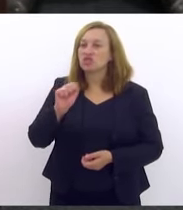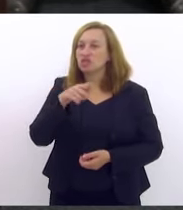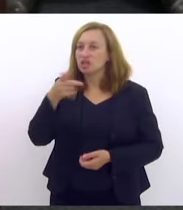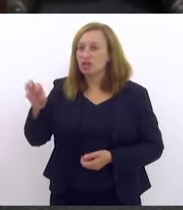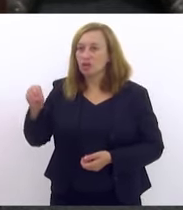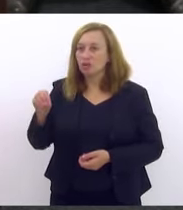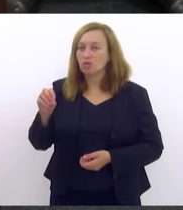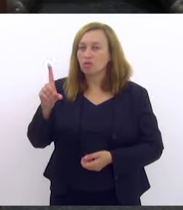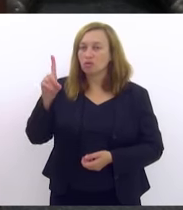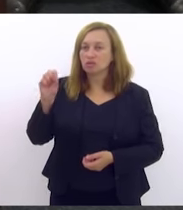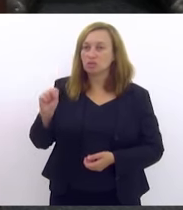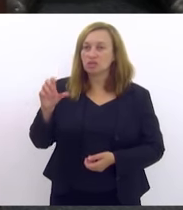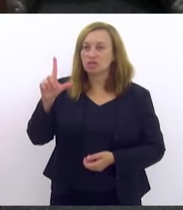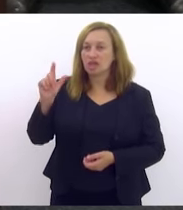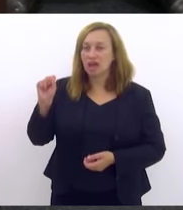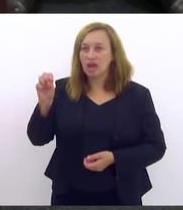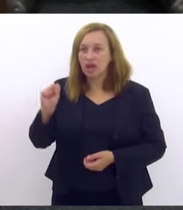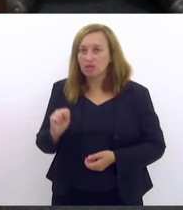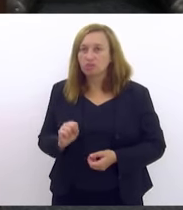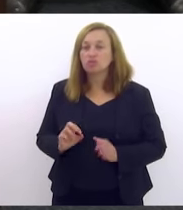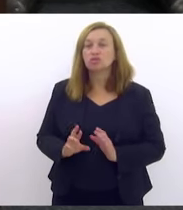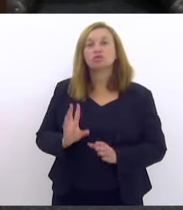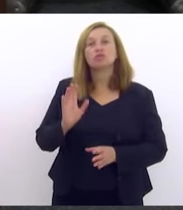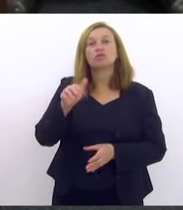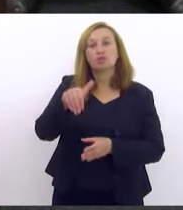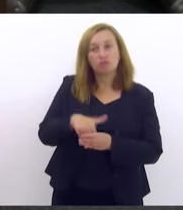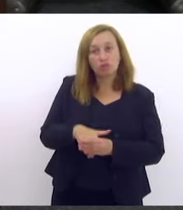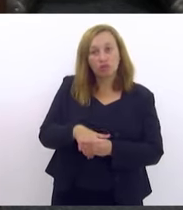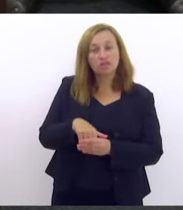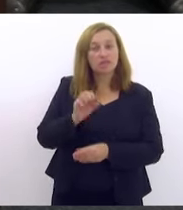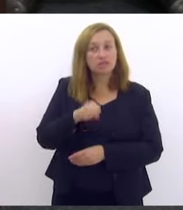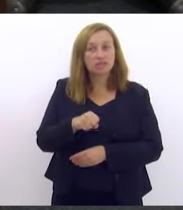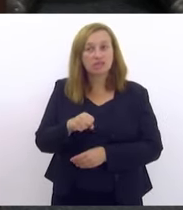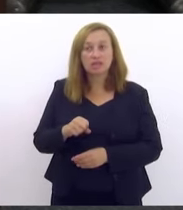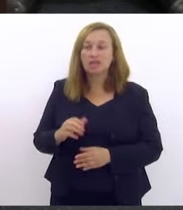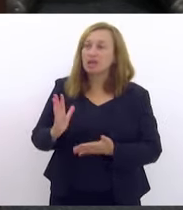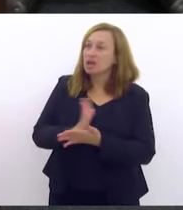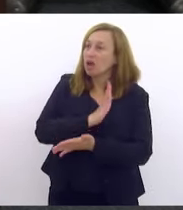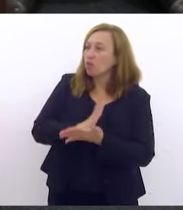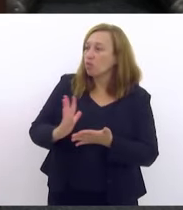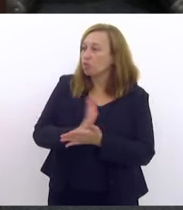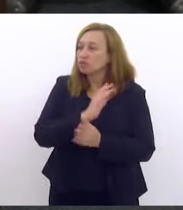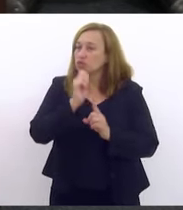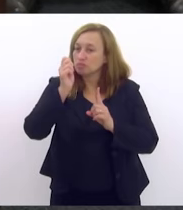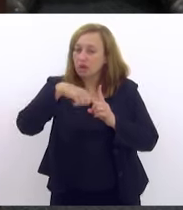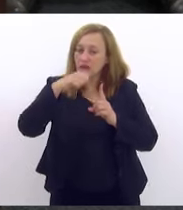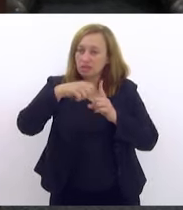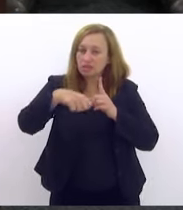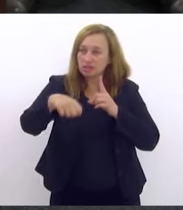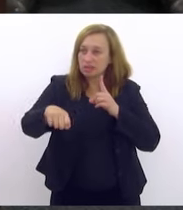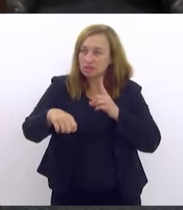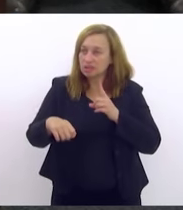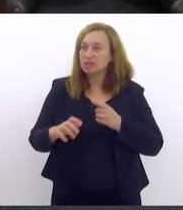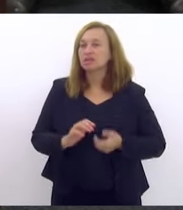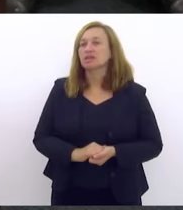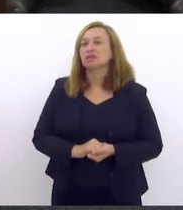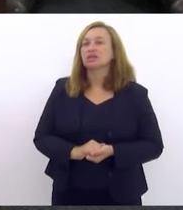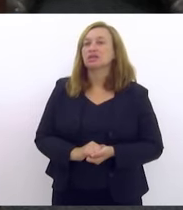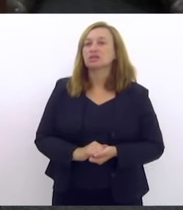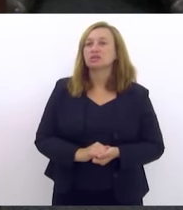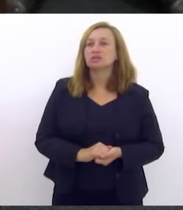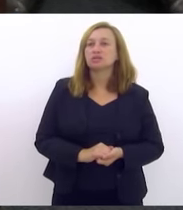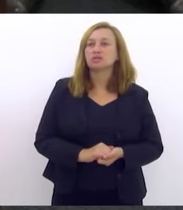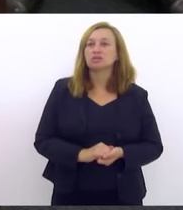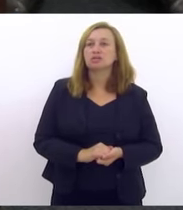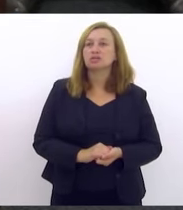favor o representante desse município. E daqui a alguns meses, alguém, em razão de uma